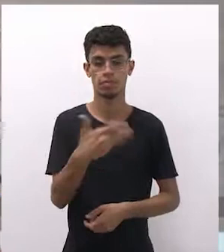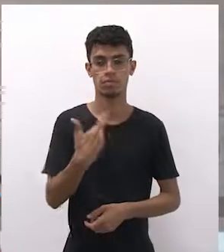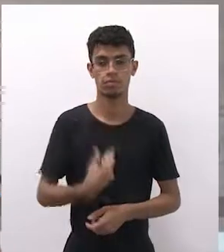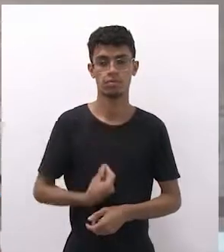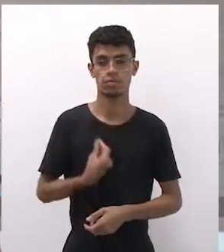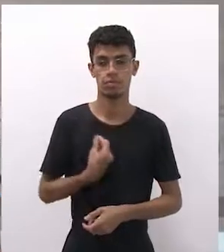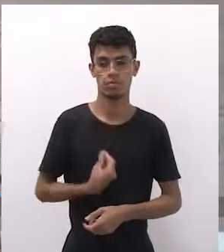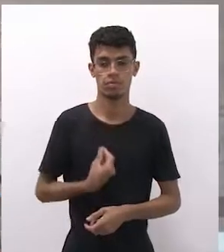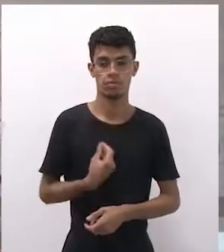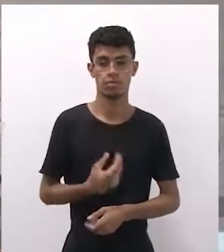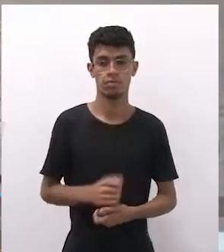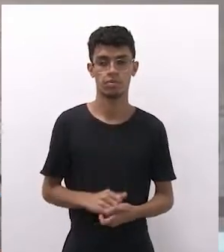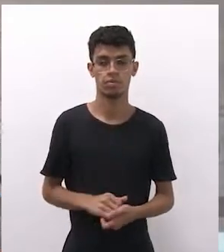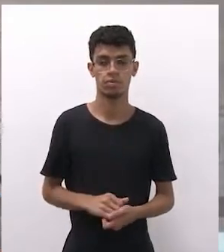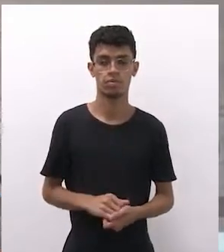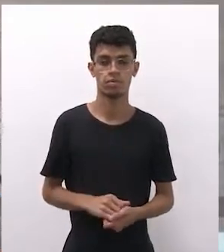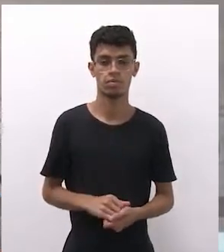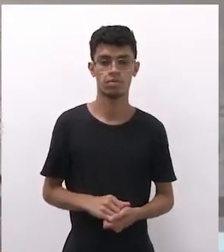né?